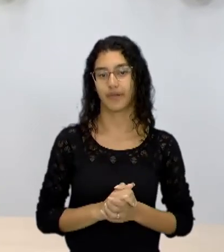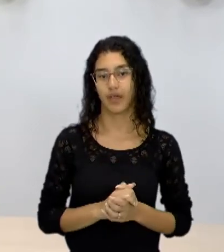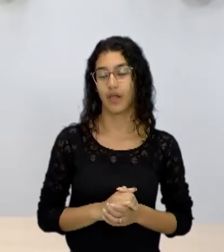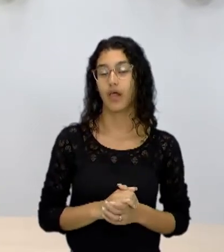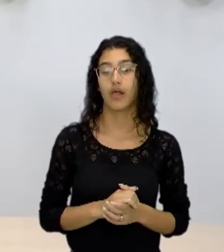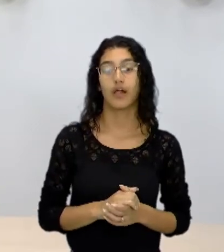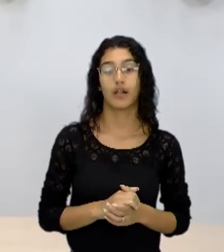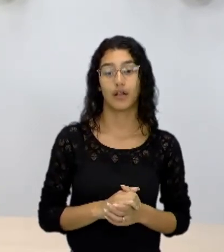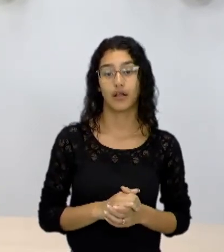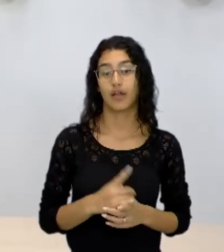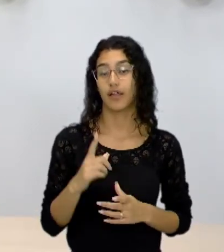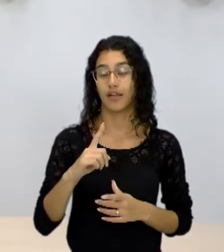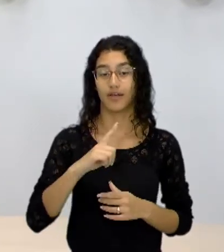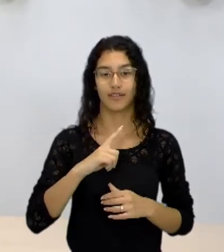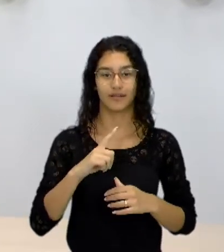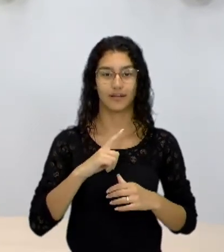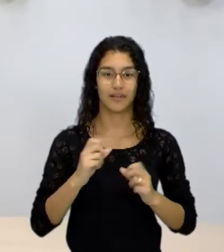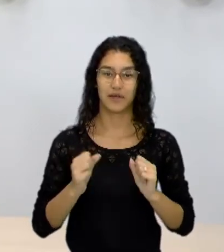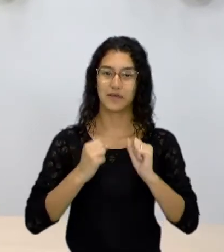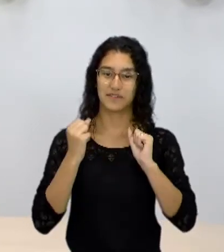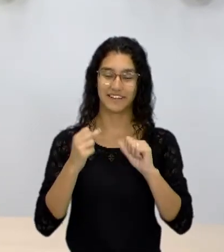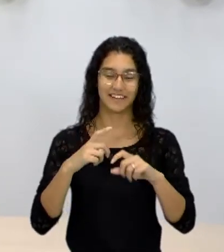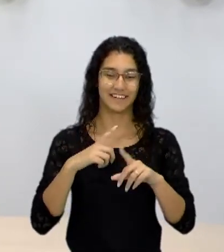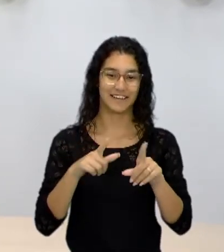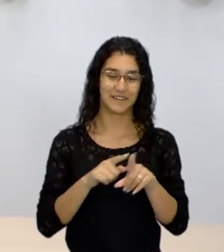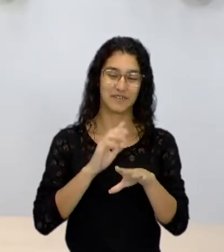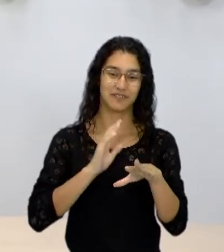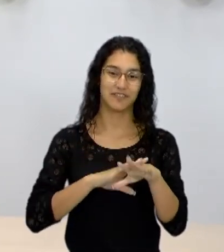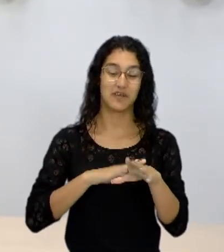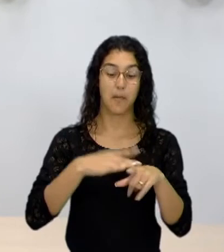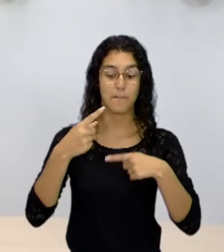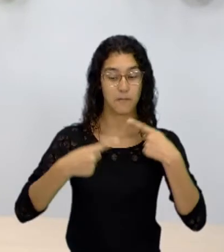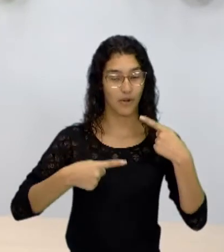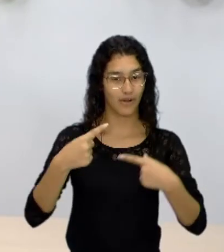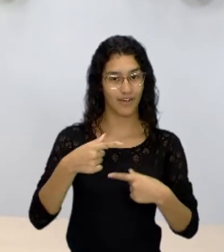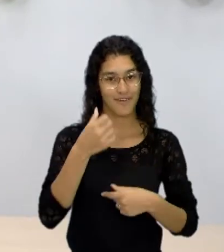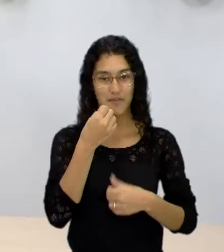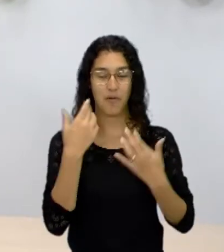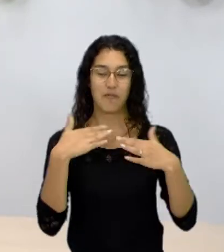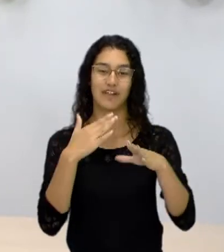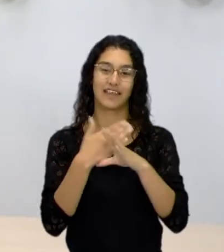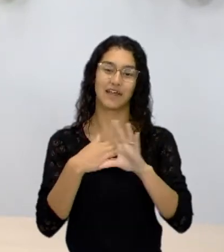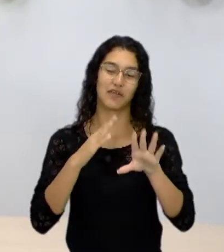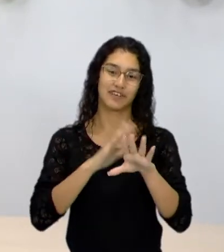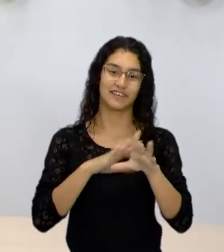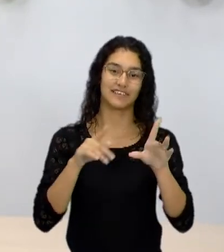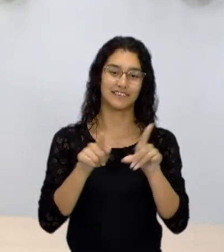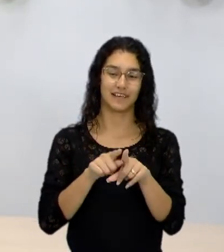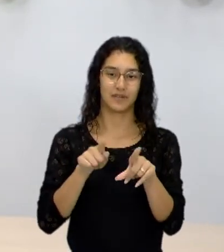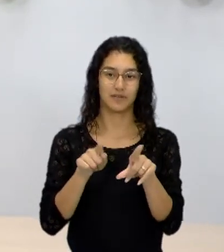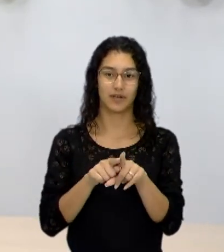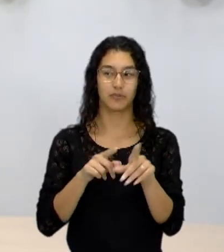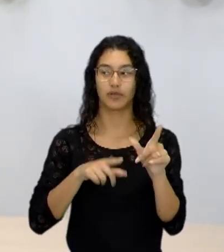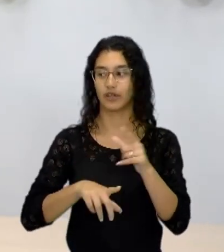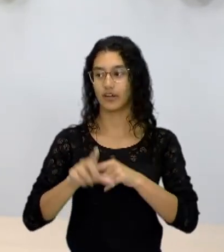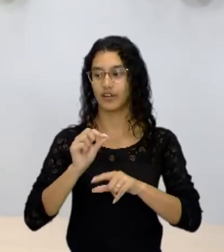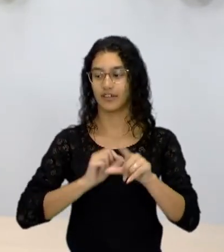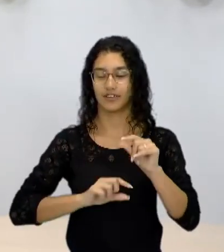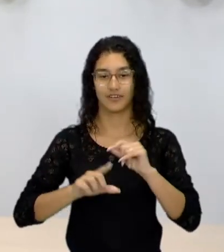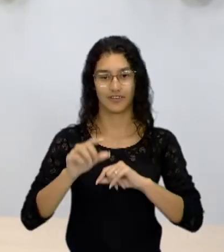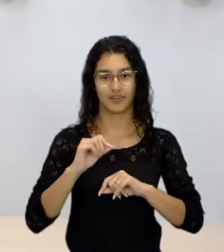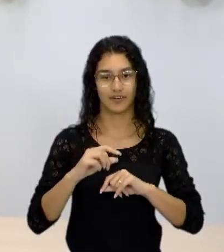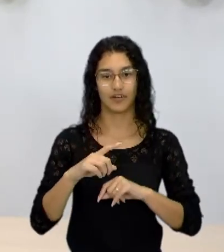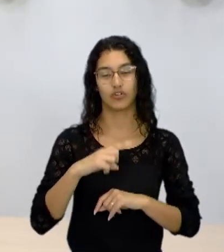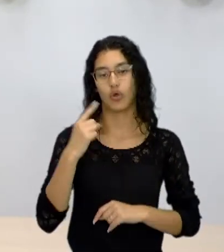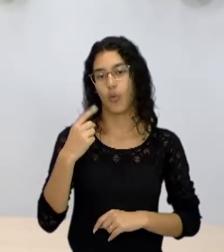têm poder político, ou seja, de autoridade política, mas acaba pagando por decisões de 1 ou 2,